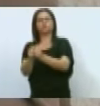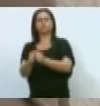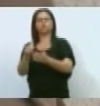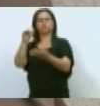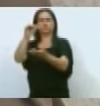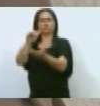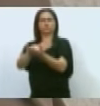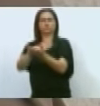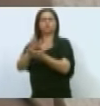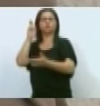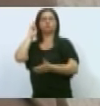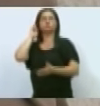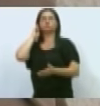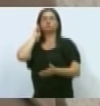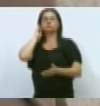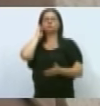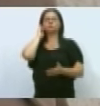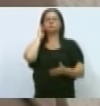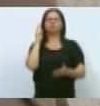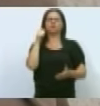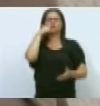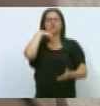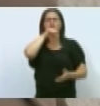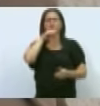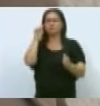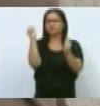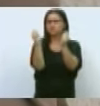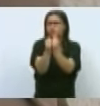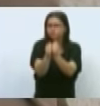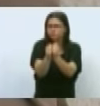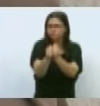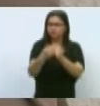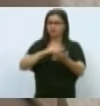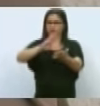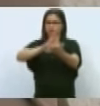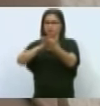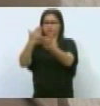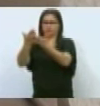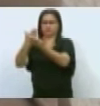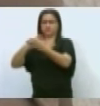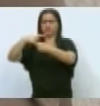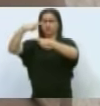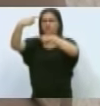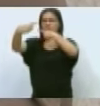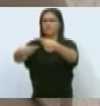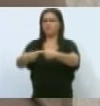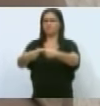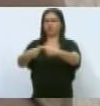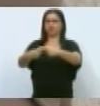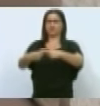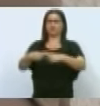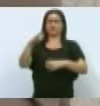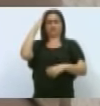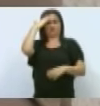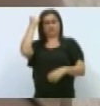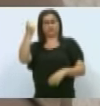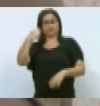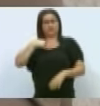lá dentro da sala de audiência. Olha só. E eu interpretei. Depois que eles ficaram sabendo que eu era a